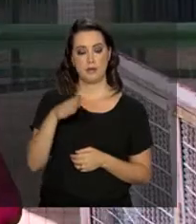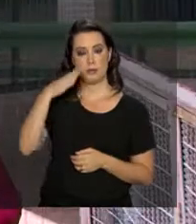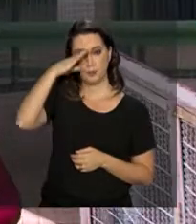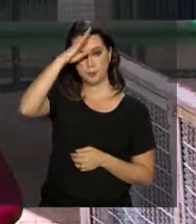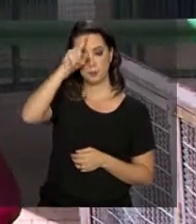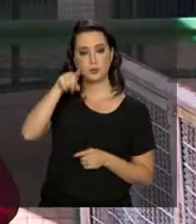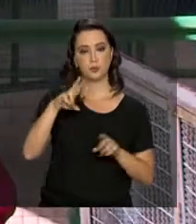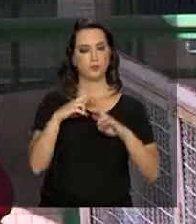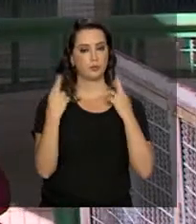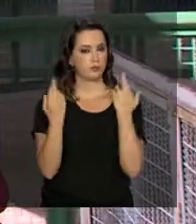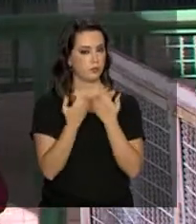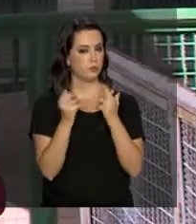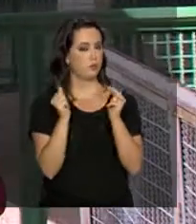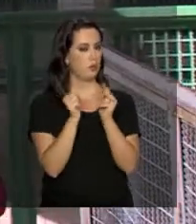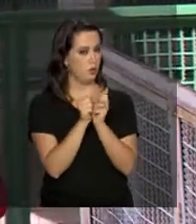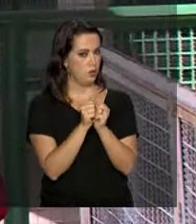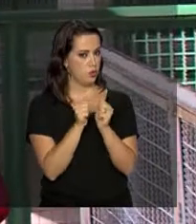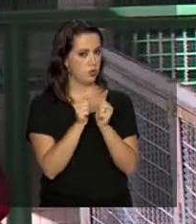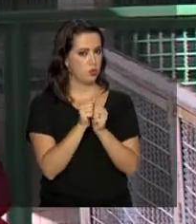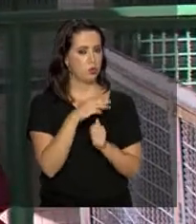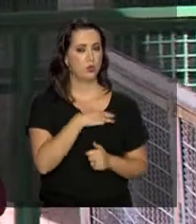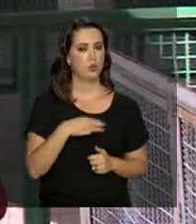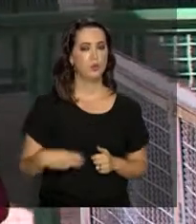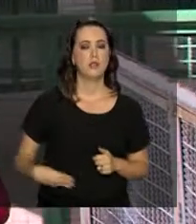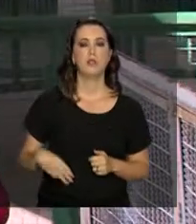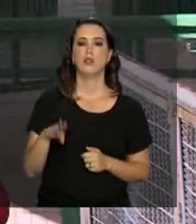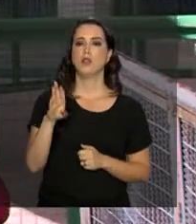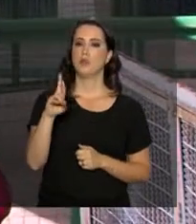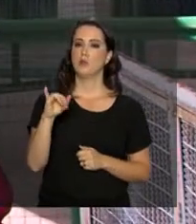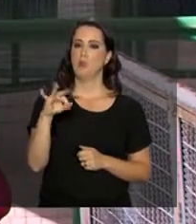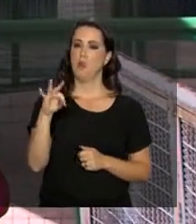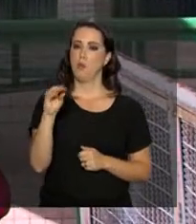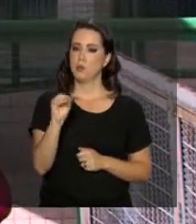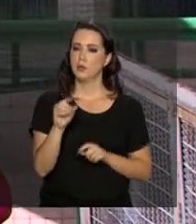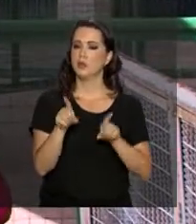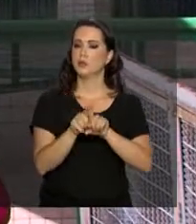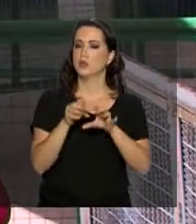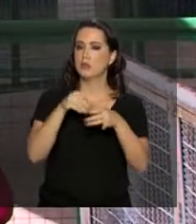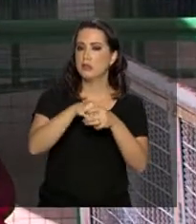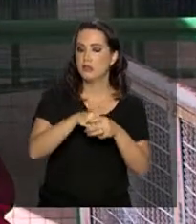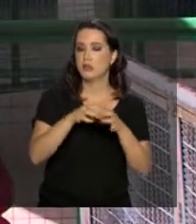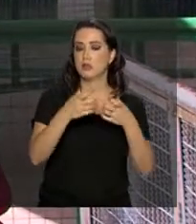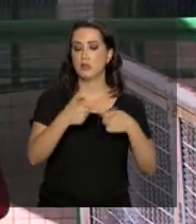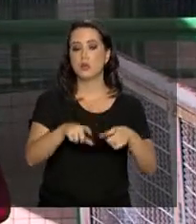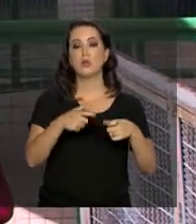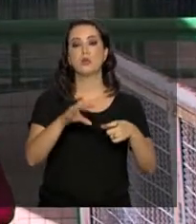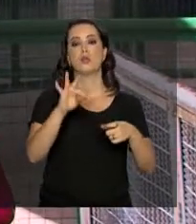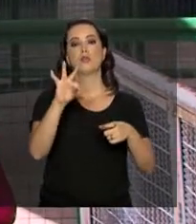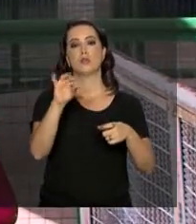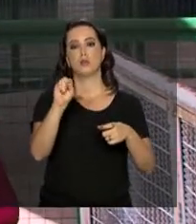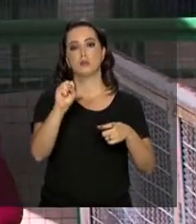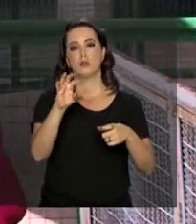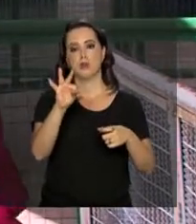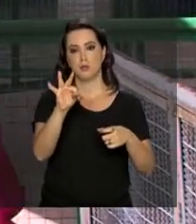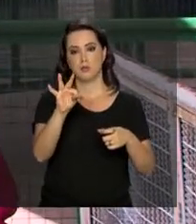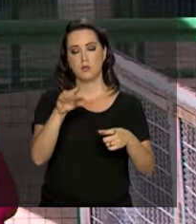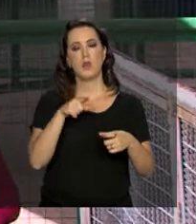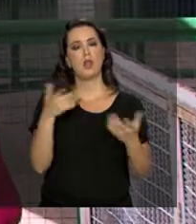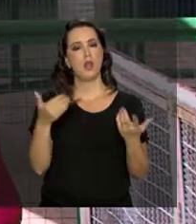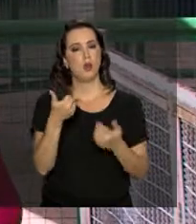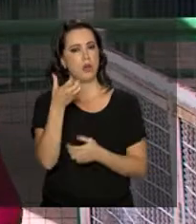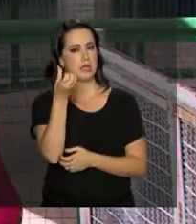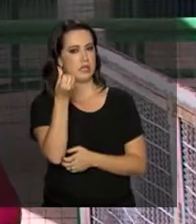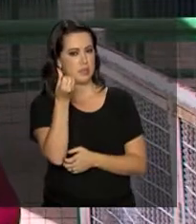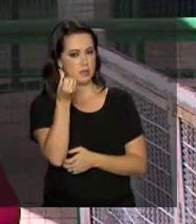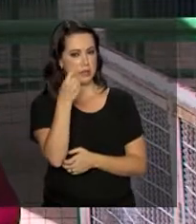se reuniu com o ministro Brito Pereira no gabinete da presidência do TST e agora às 16 está prevista uma